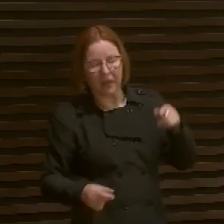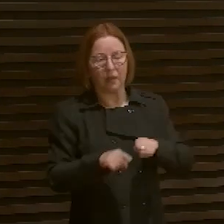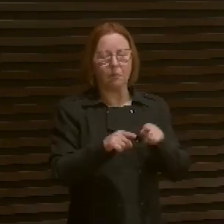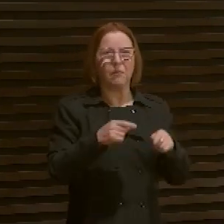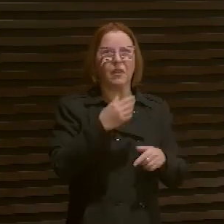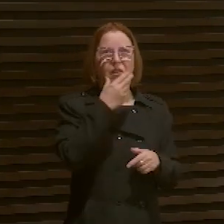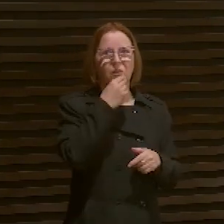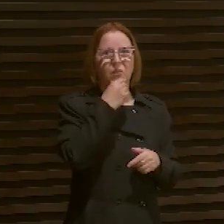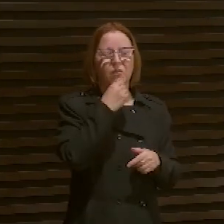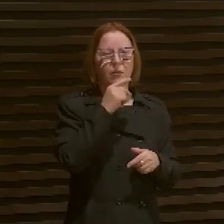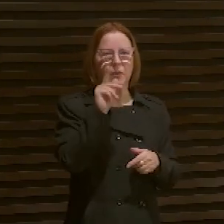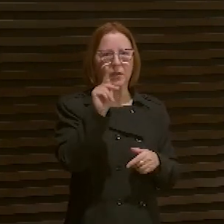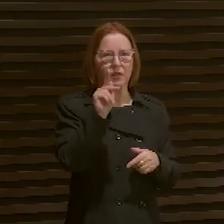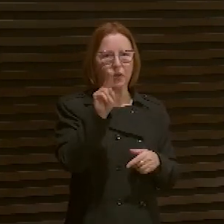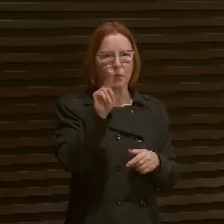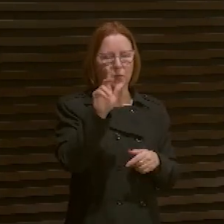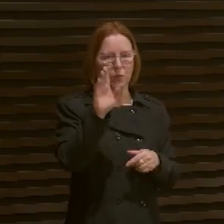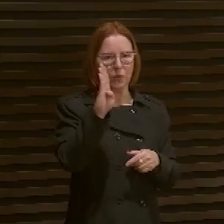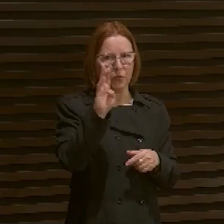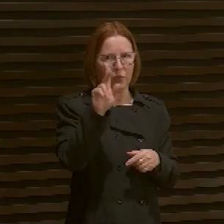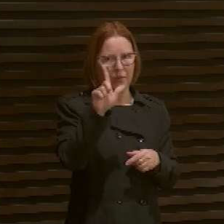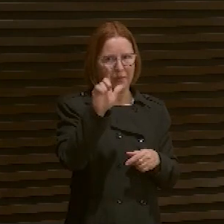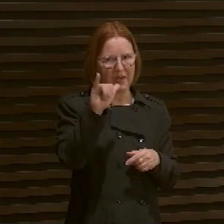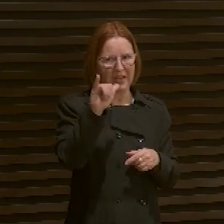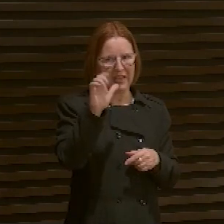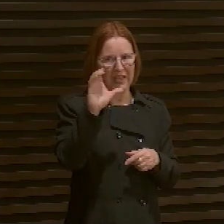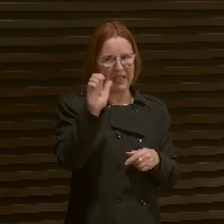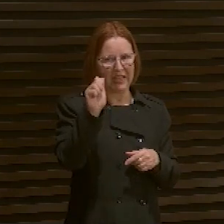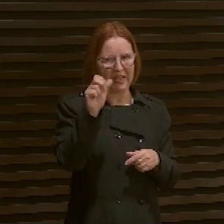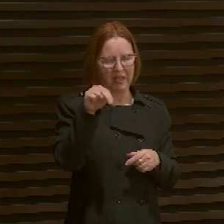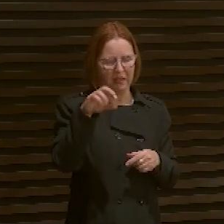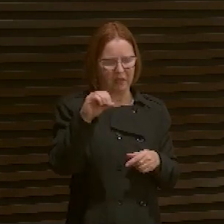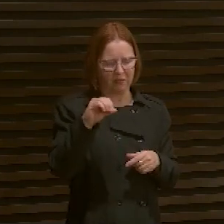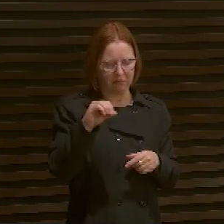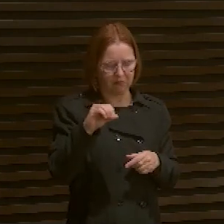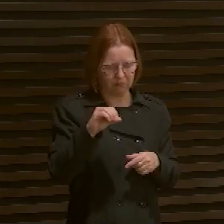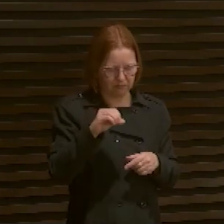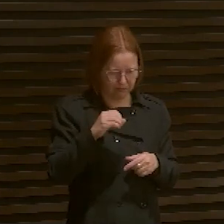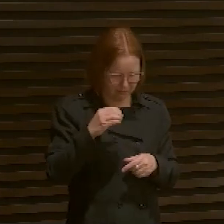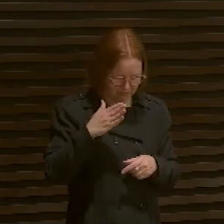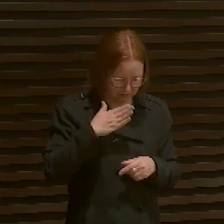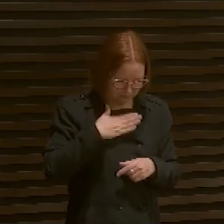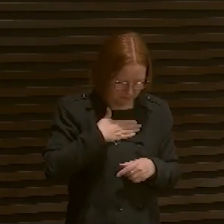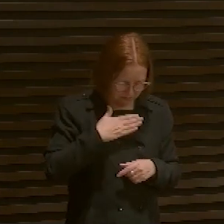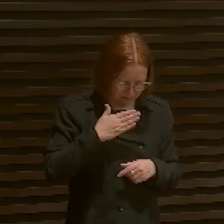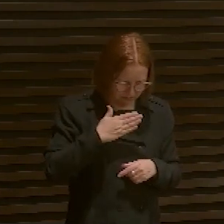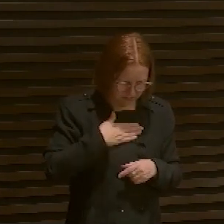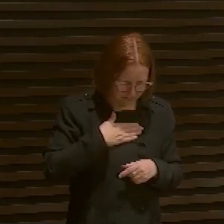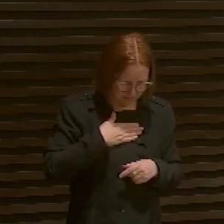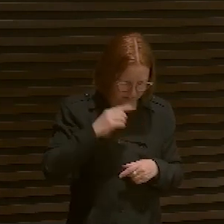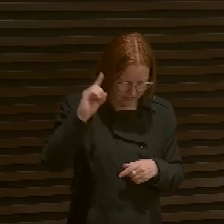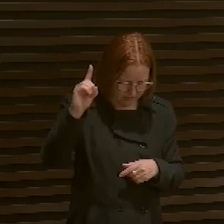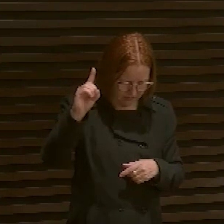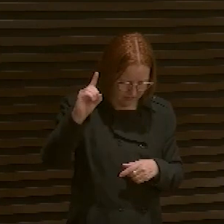publicano nem ousava levantar a cabeça longe. Batendo no peito, ele diz, ó Deus, sê